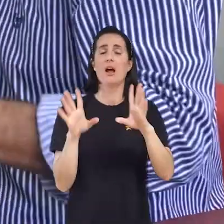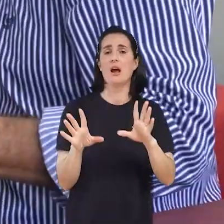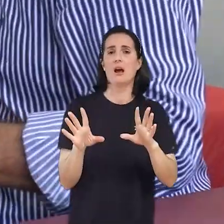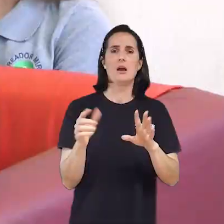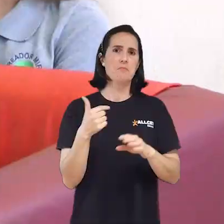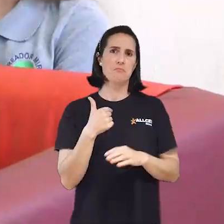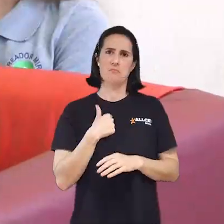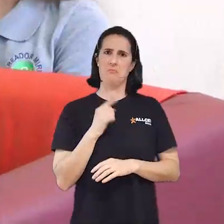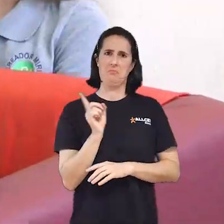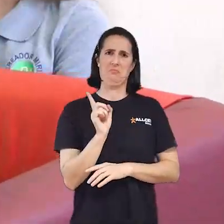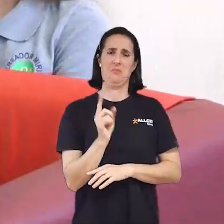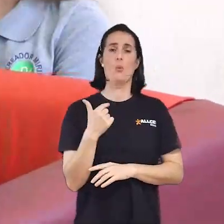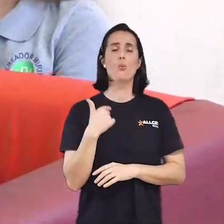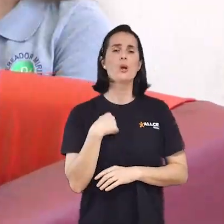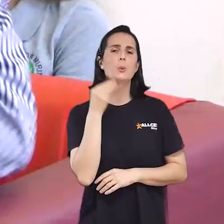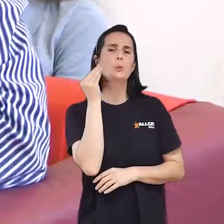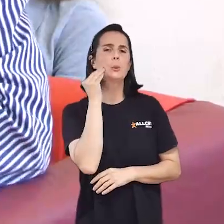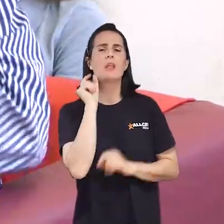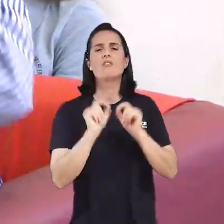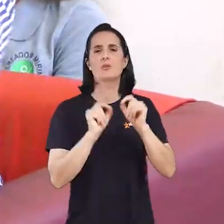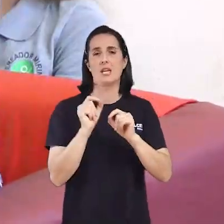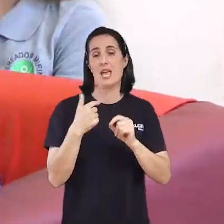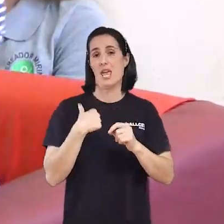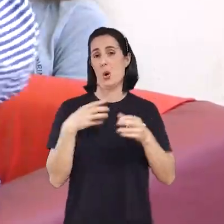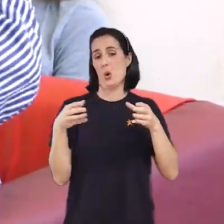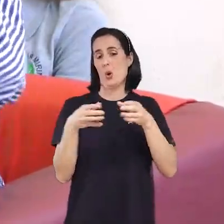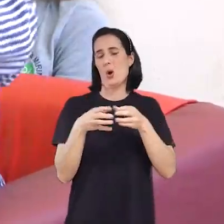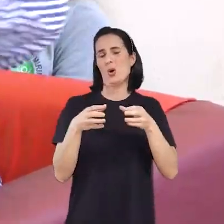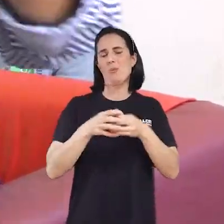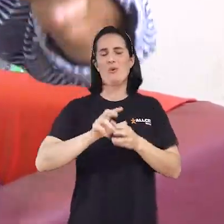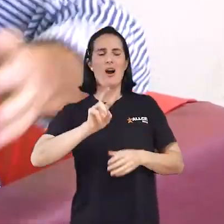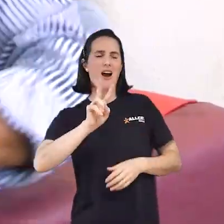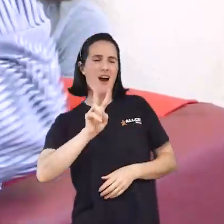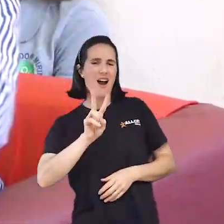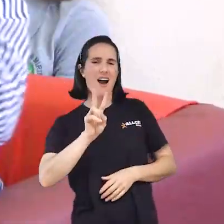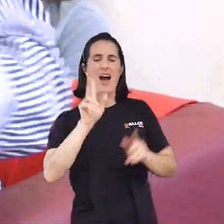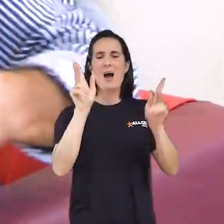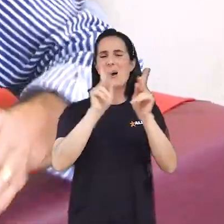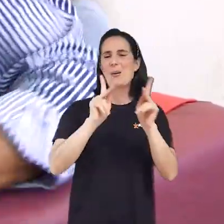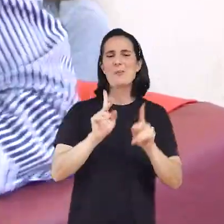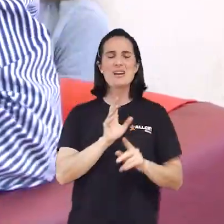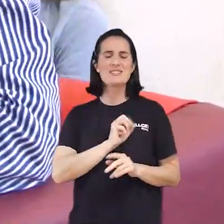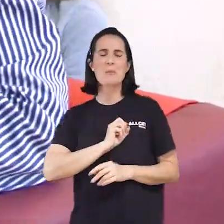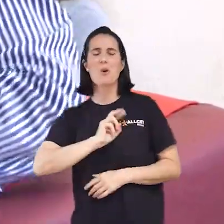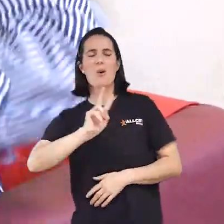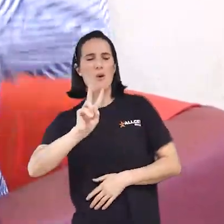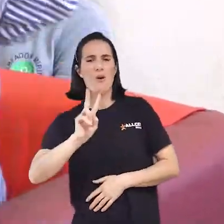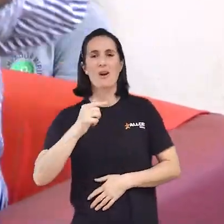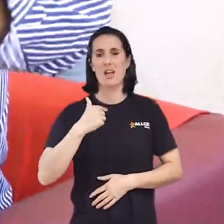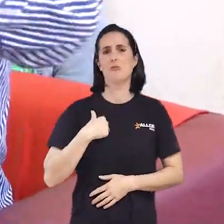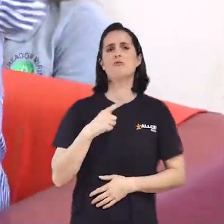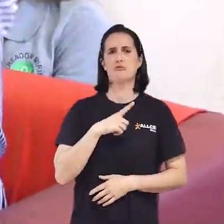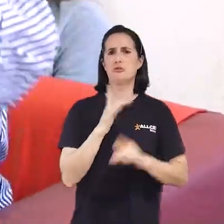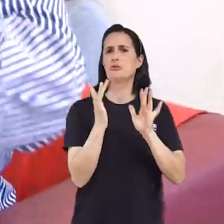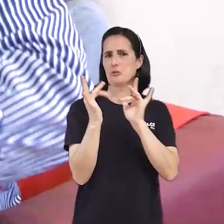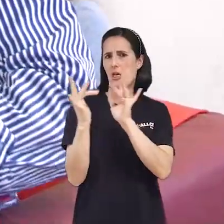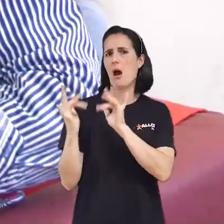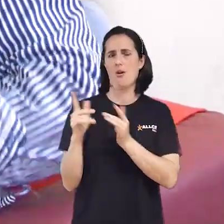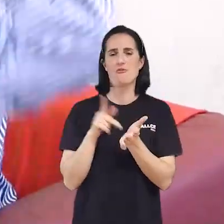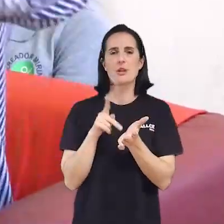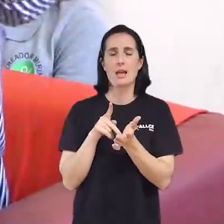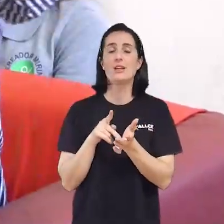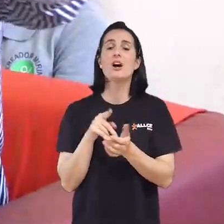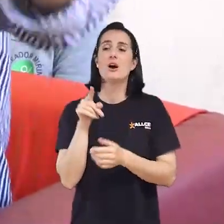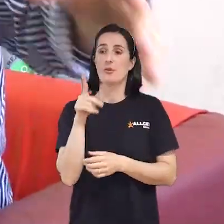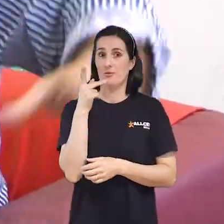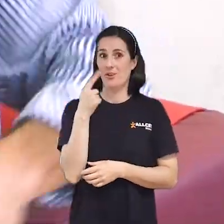era muito grande lá. Brigavam, arrumavam treta, arrumavam confusão, e era uma turma daqui, uma turma da